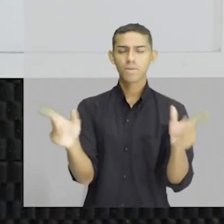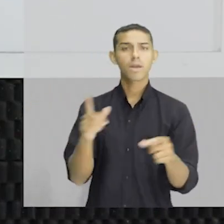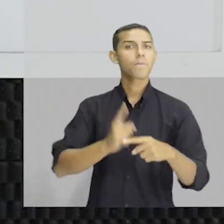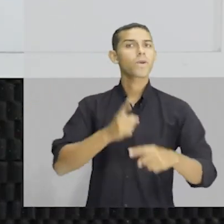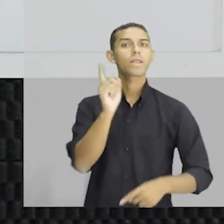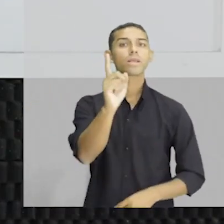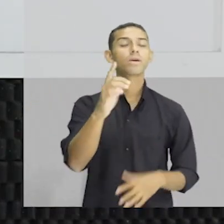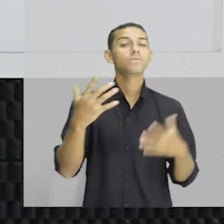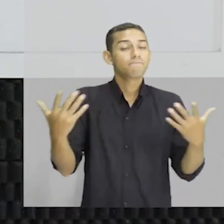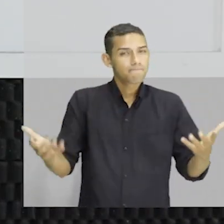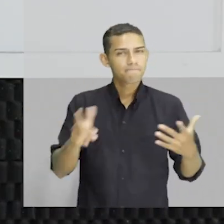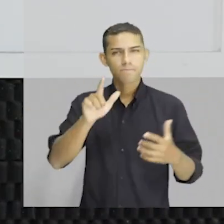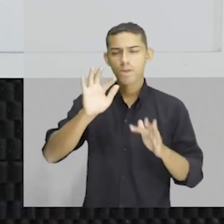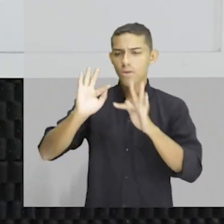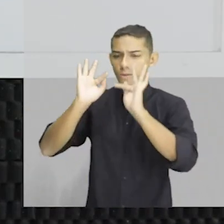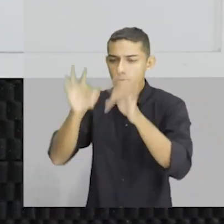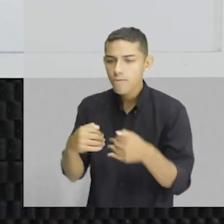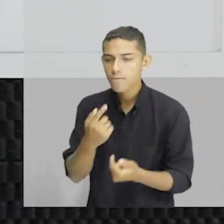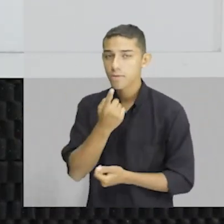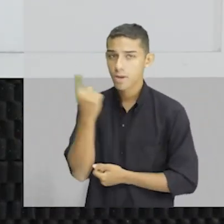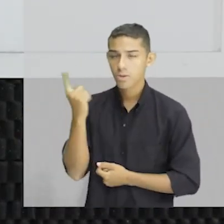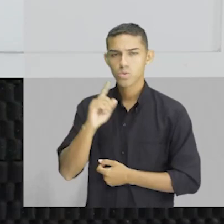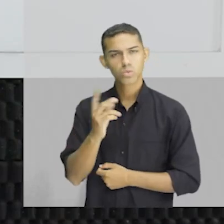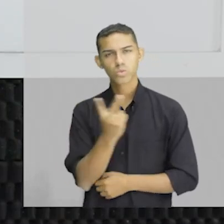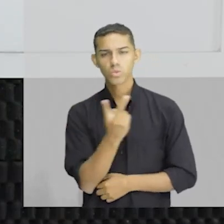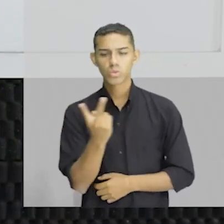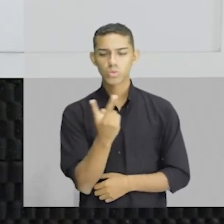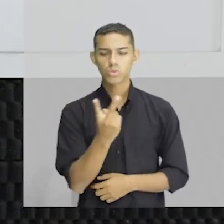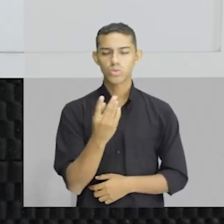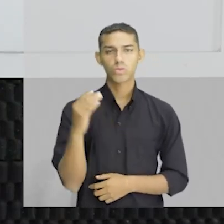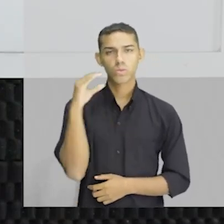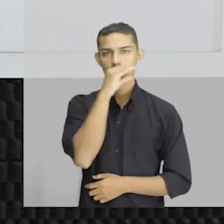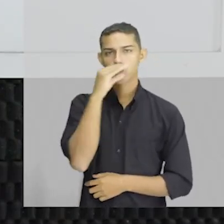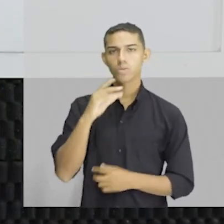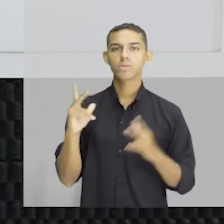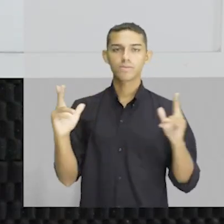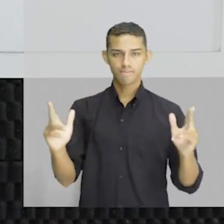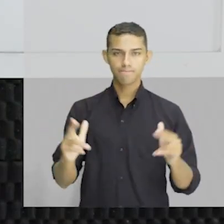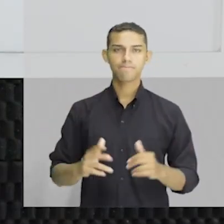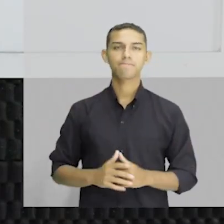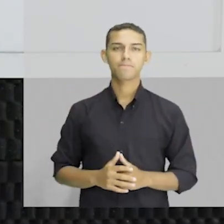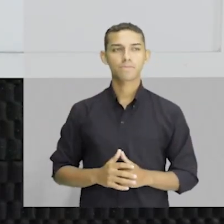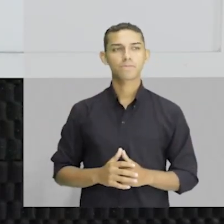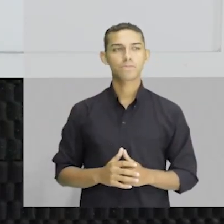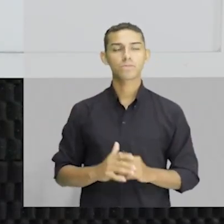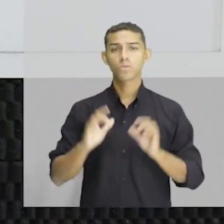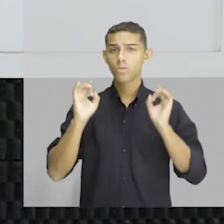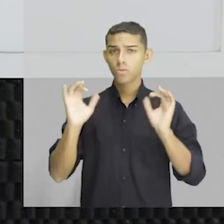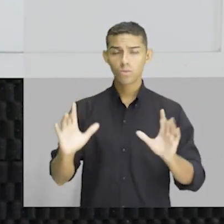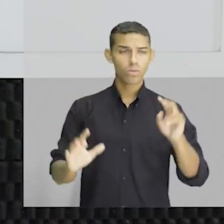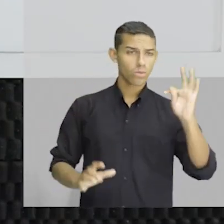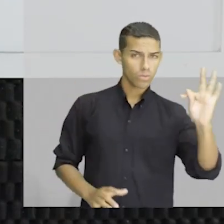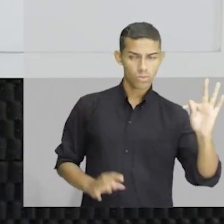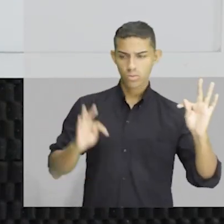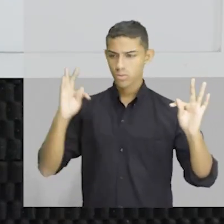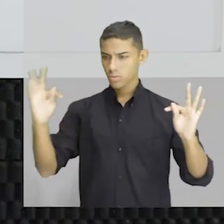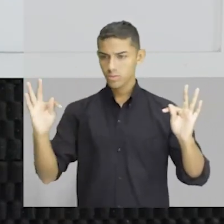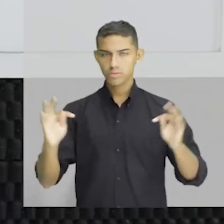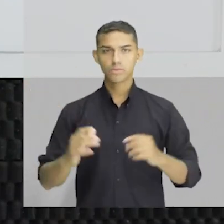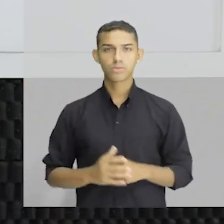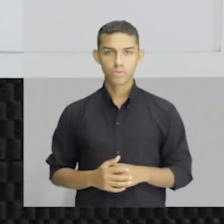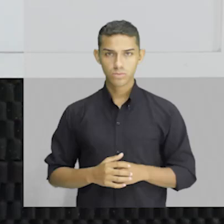distinção porque no final os dois vão estar com a mesma temperatura tá então deixa só ter e ter então ó